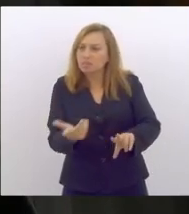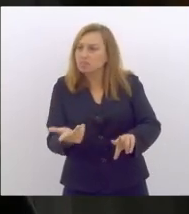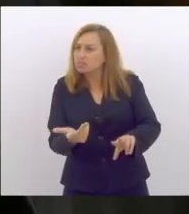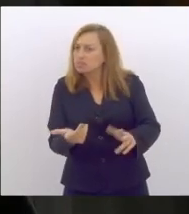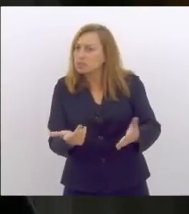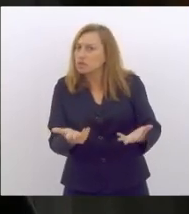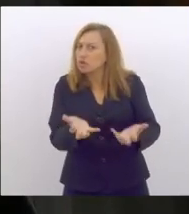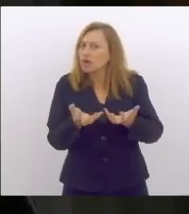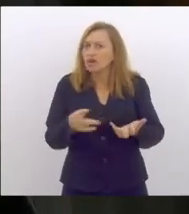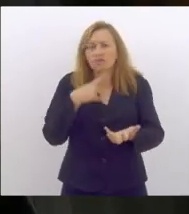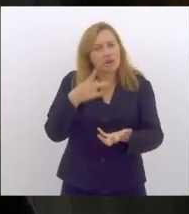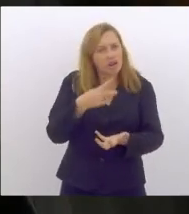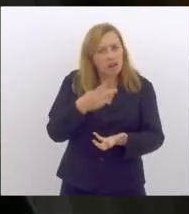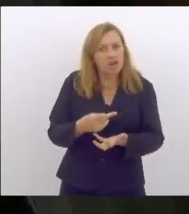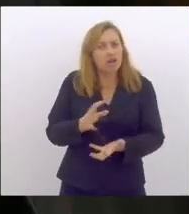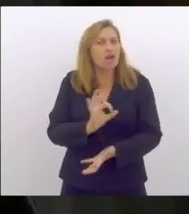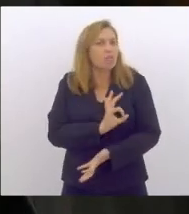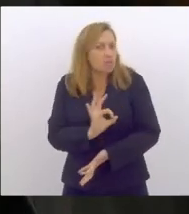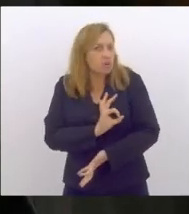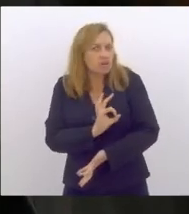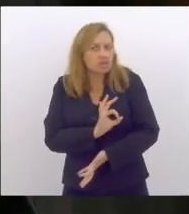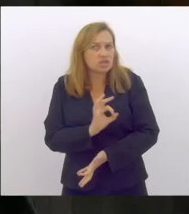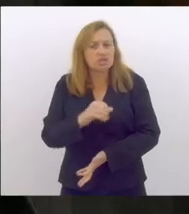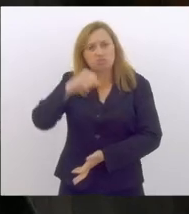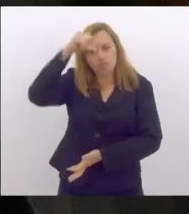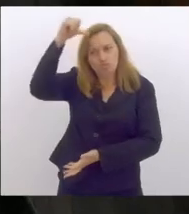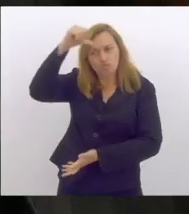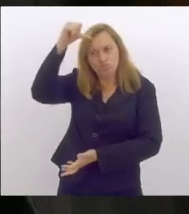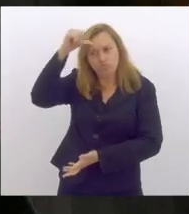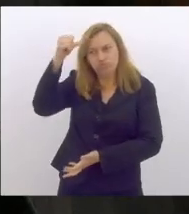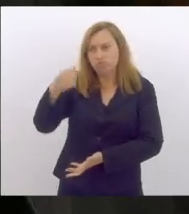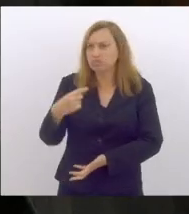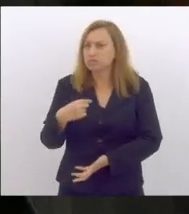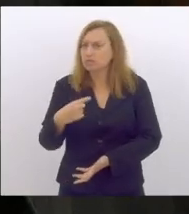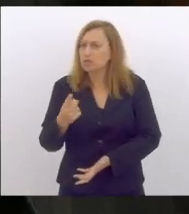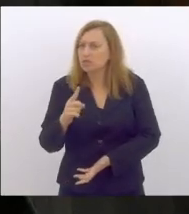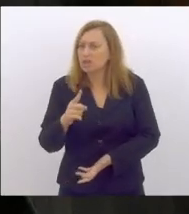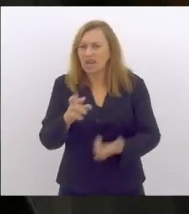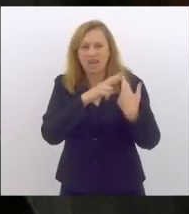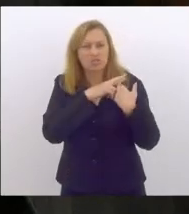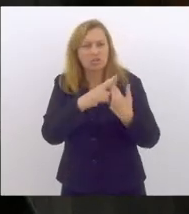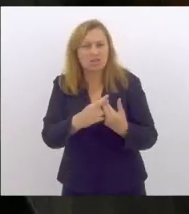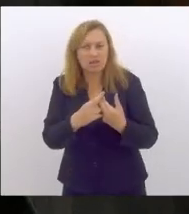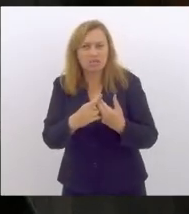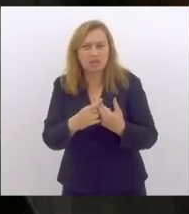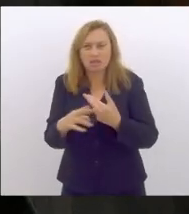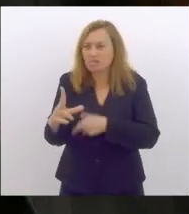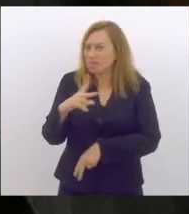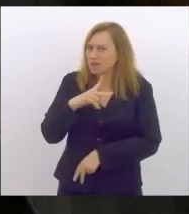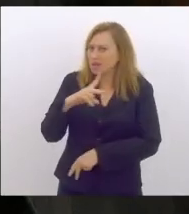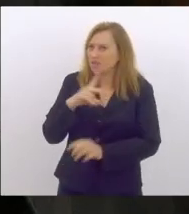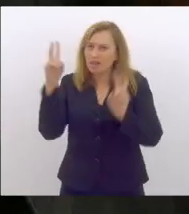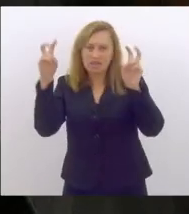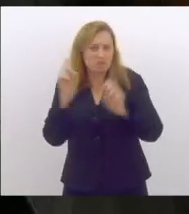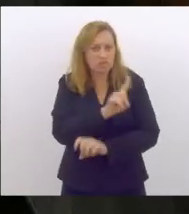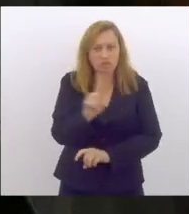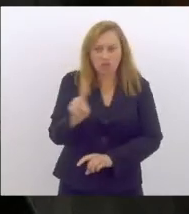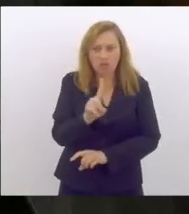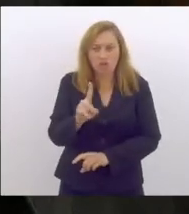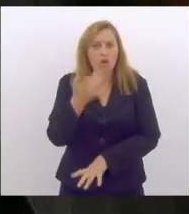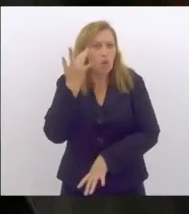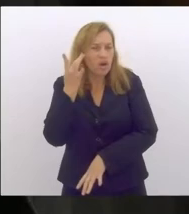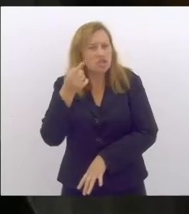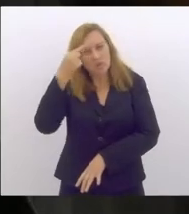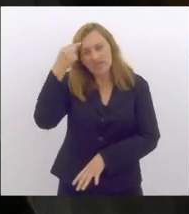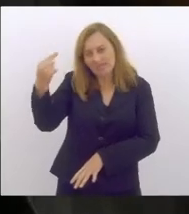aqui dizer que essa é a polícia do Cláudio Castro eu não atribuo responsabilidade individual a esse fato acho que é uma